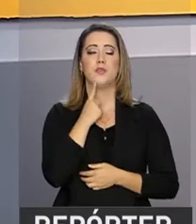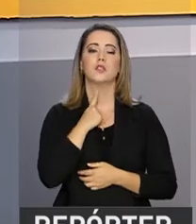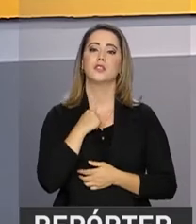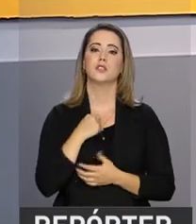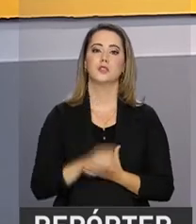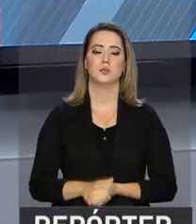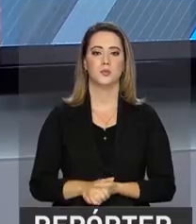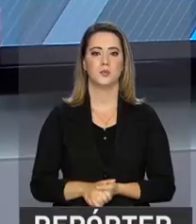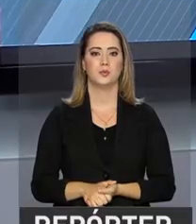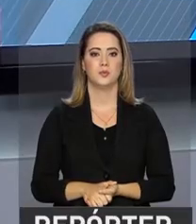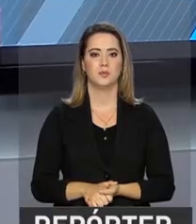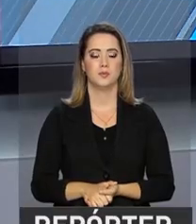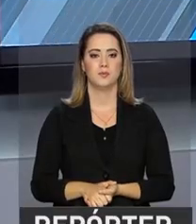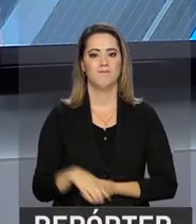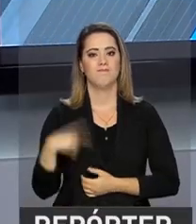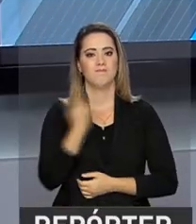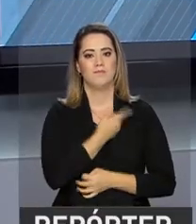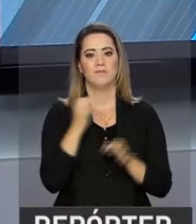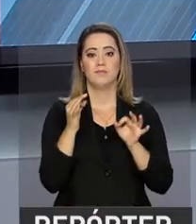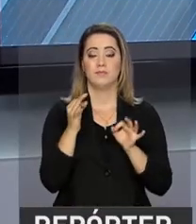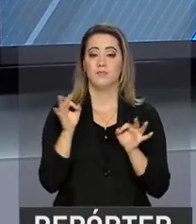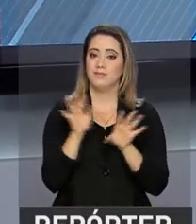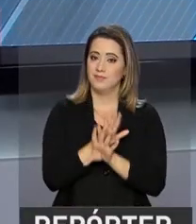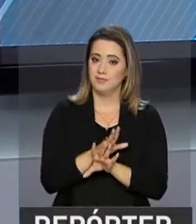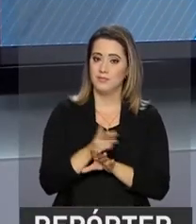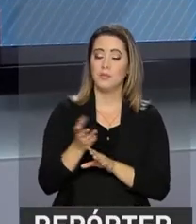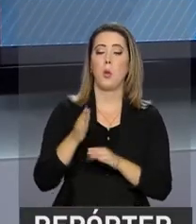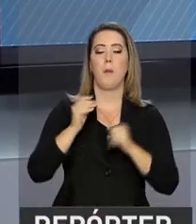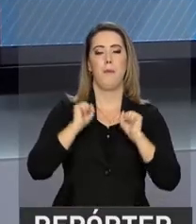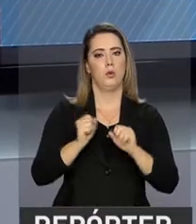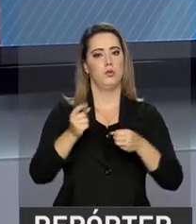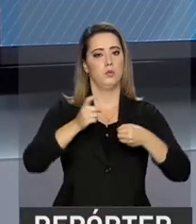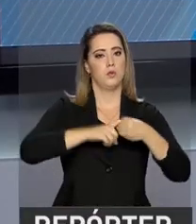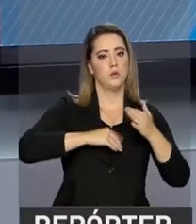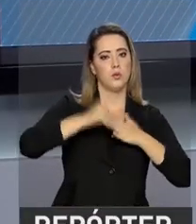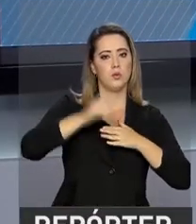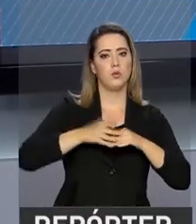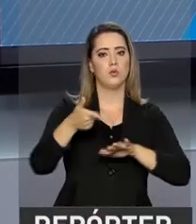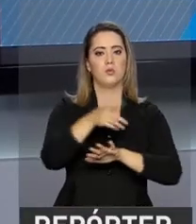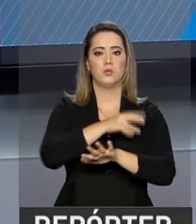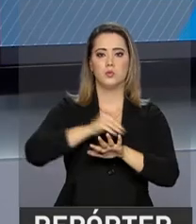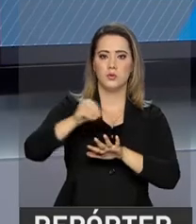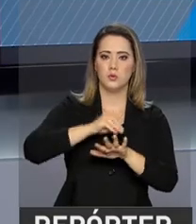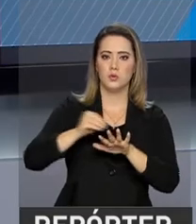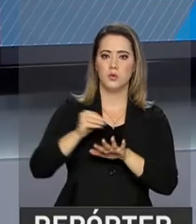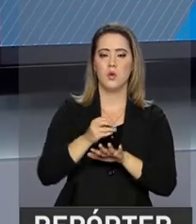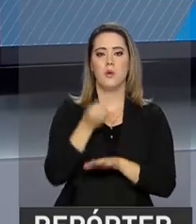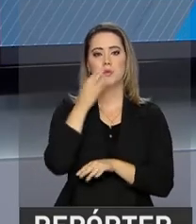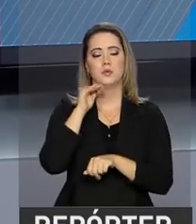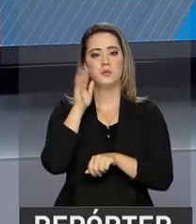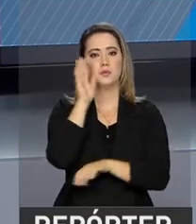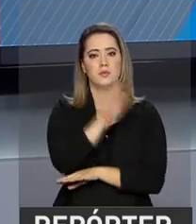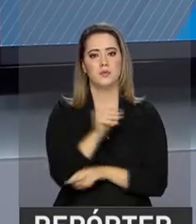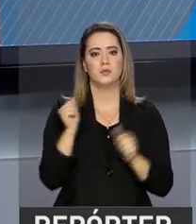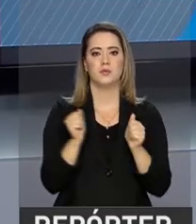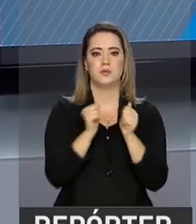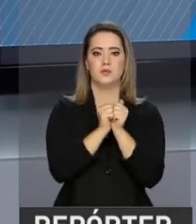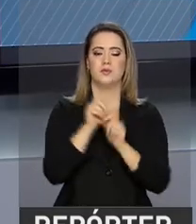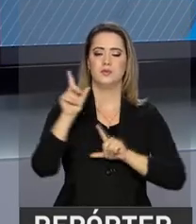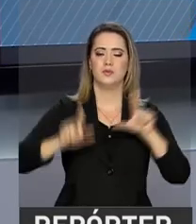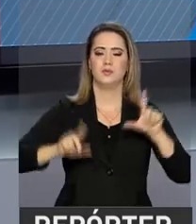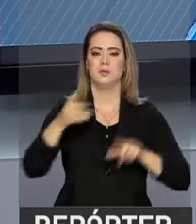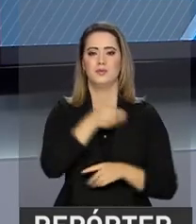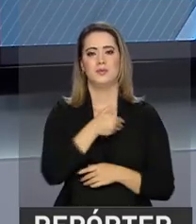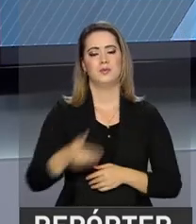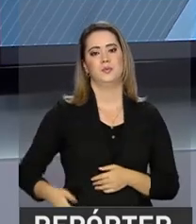desejo e nós ficamos por aqui voltamos a qualquer momento com outras informações uma boa tarde pra você continue